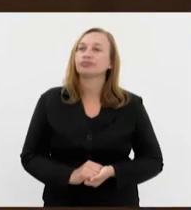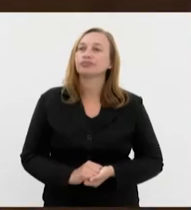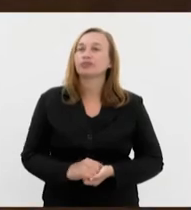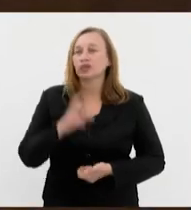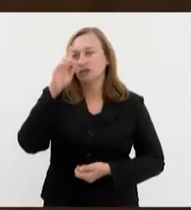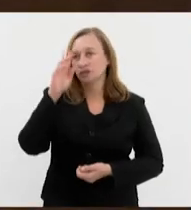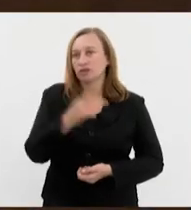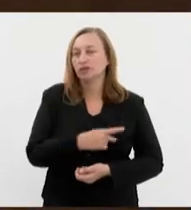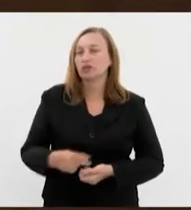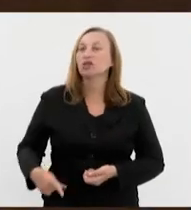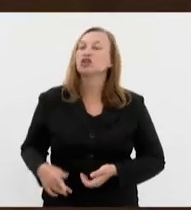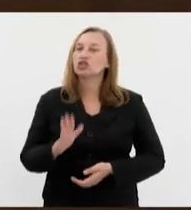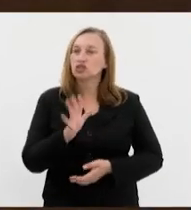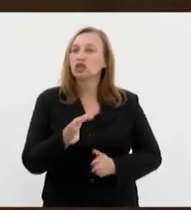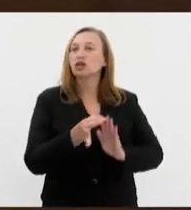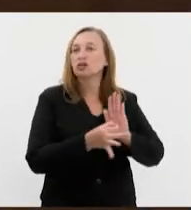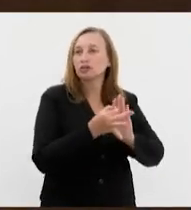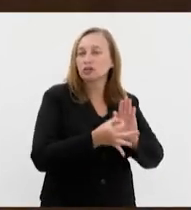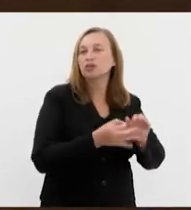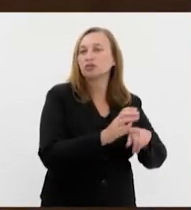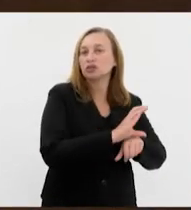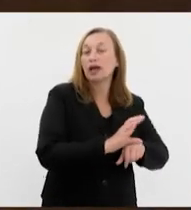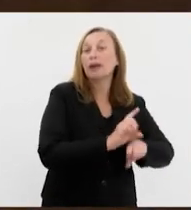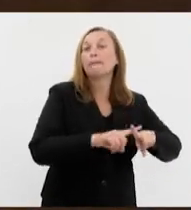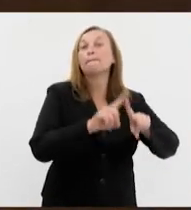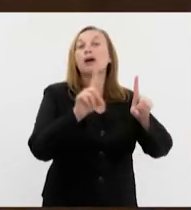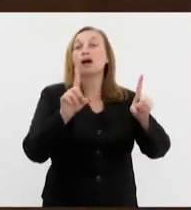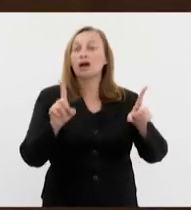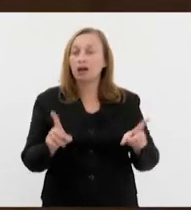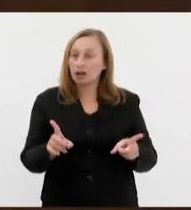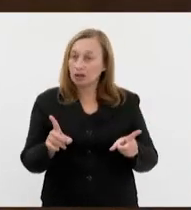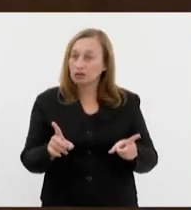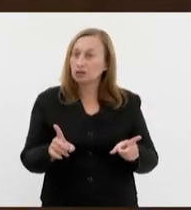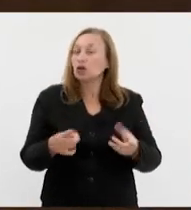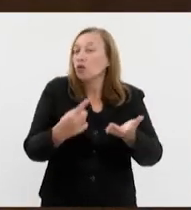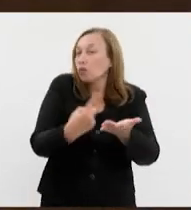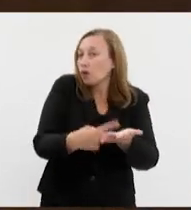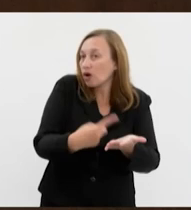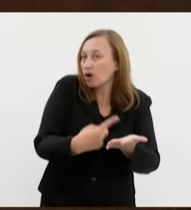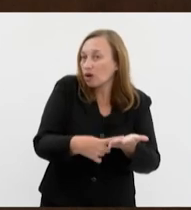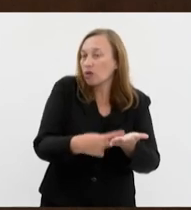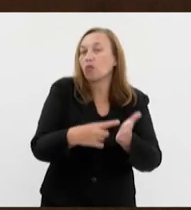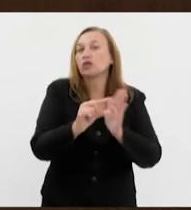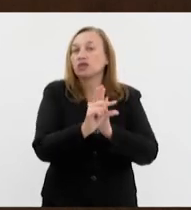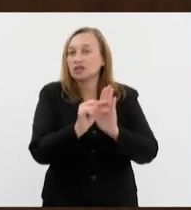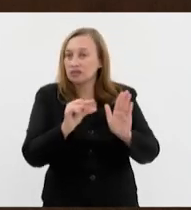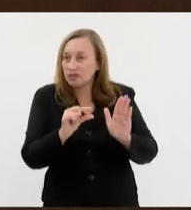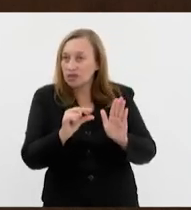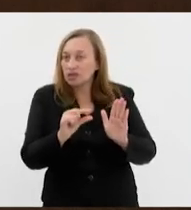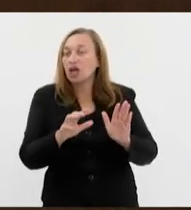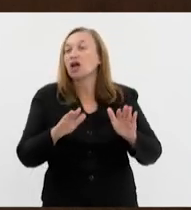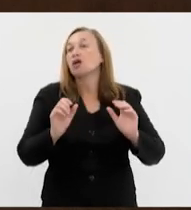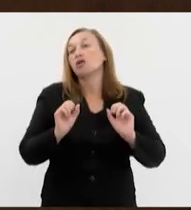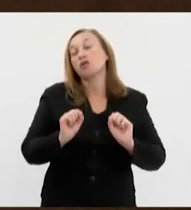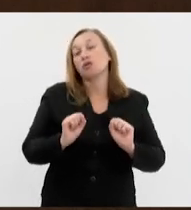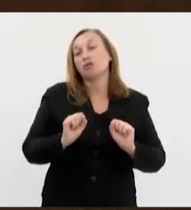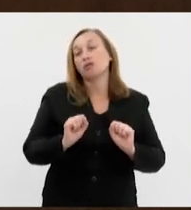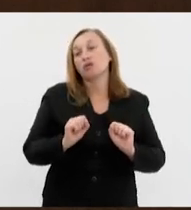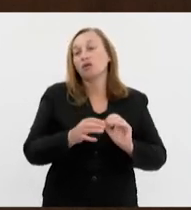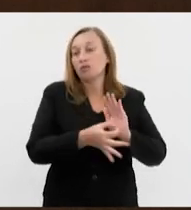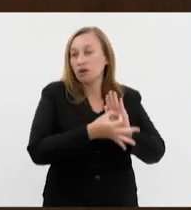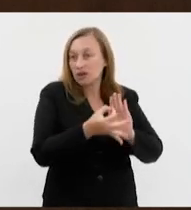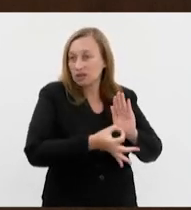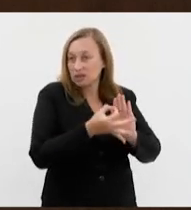Senhora Presidente, já tinha dado o parecer pela constitucionalidade, mas, fruto do acordo em relação às emendas, eu passo a dar o